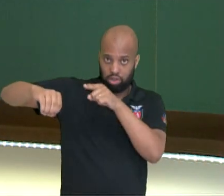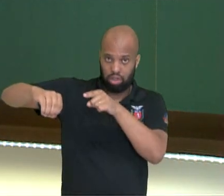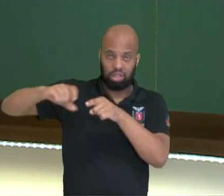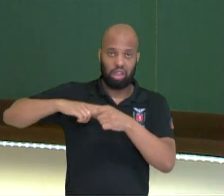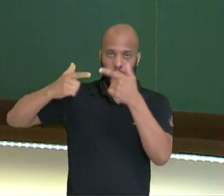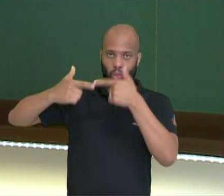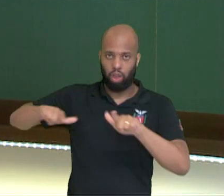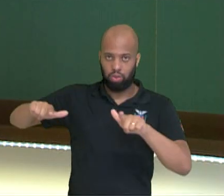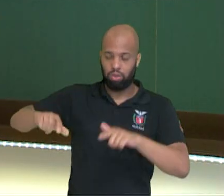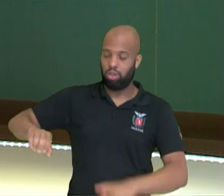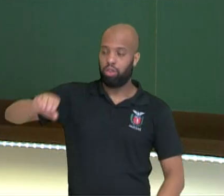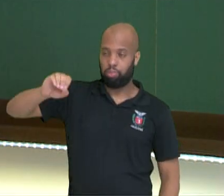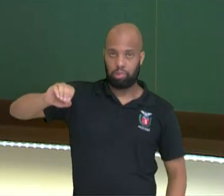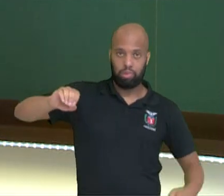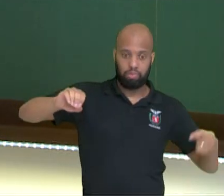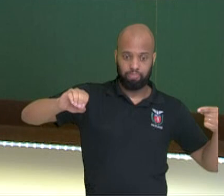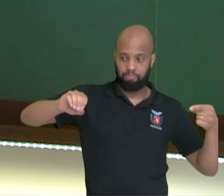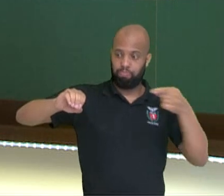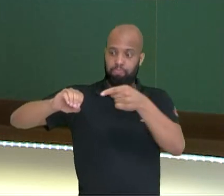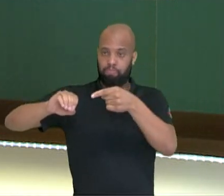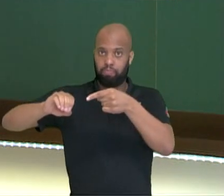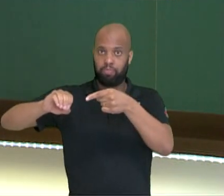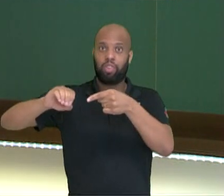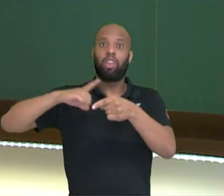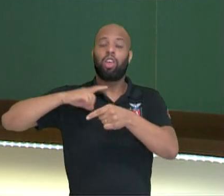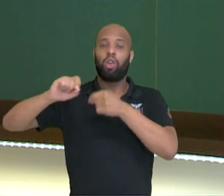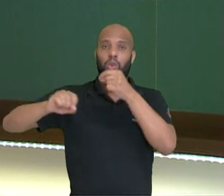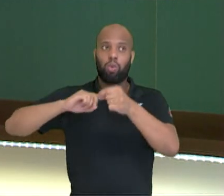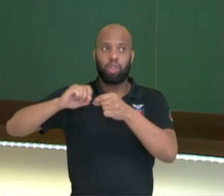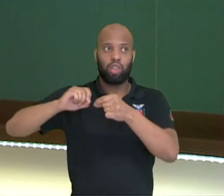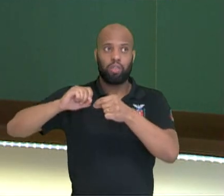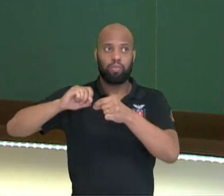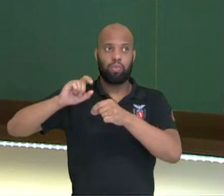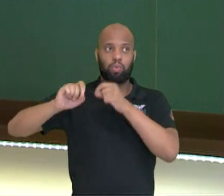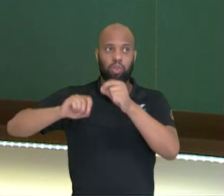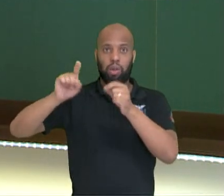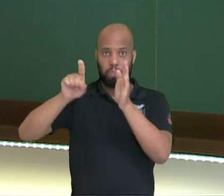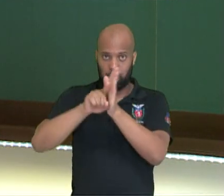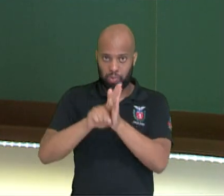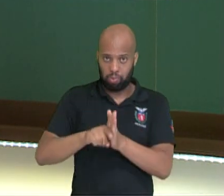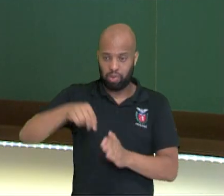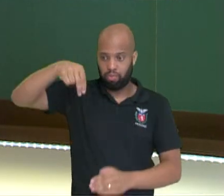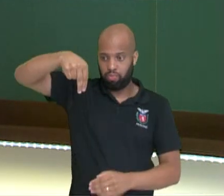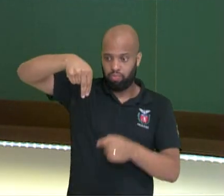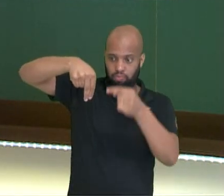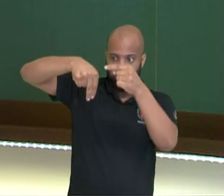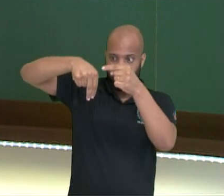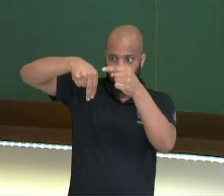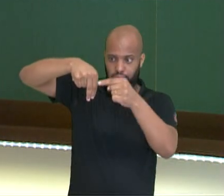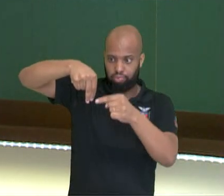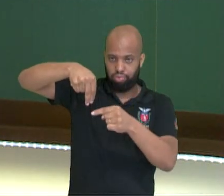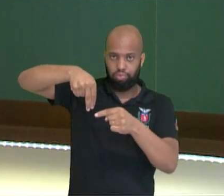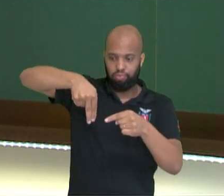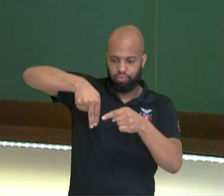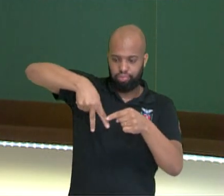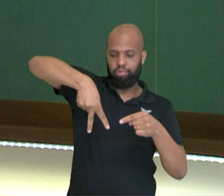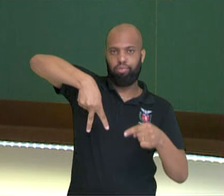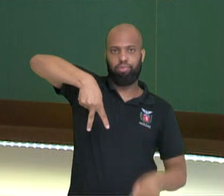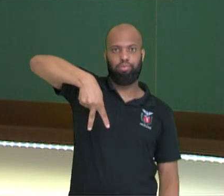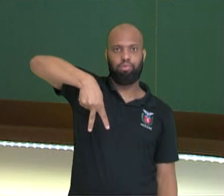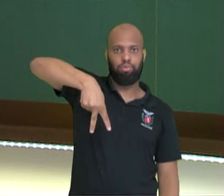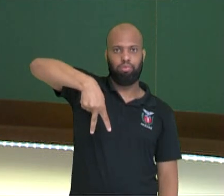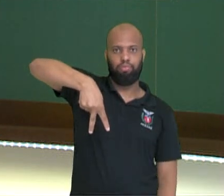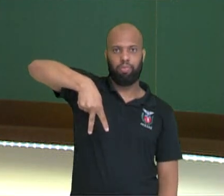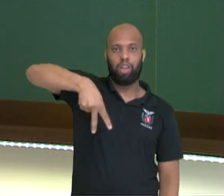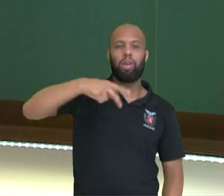facilidade, acontecendo a separação de cargas, que nós chamamos de polarização. E aí, você vai ter a repulsão aqui das